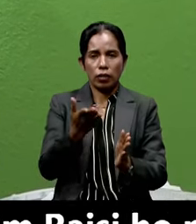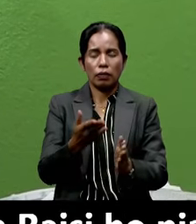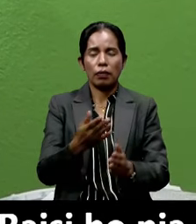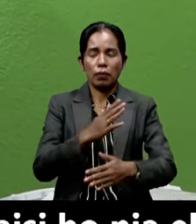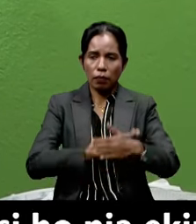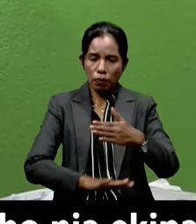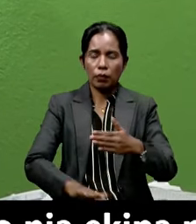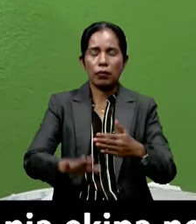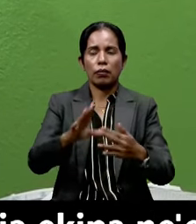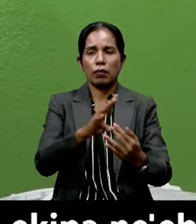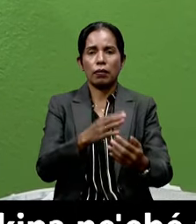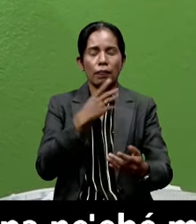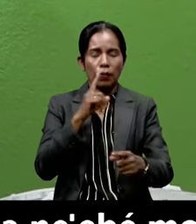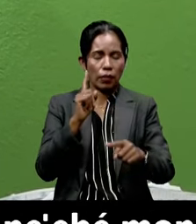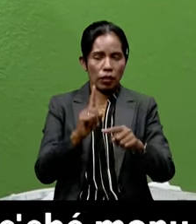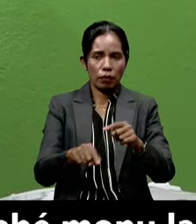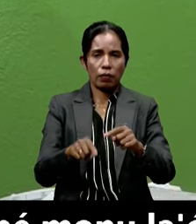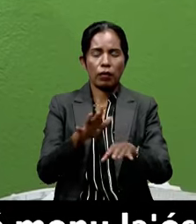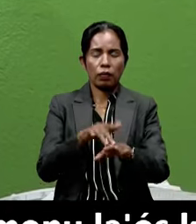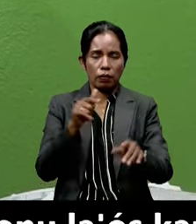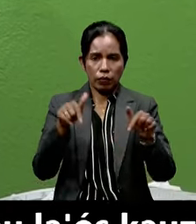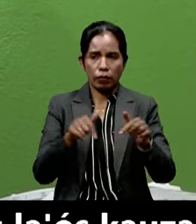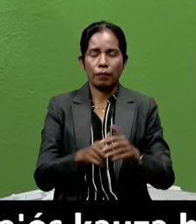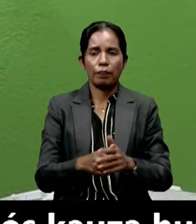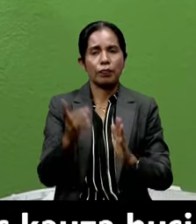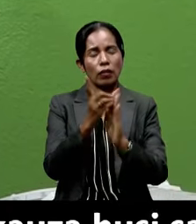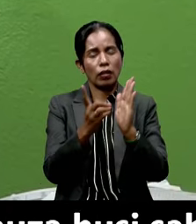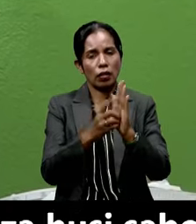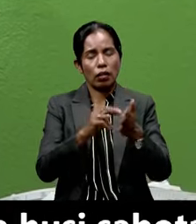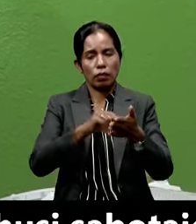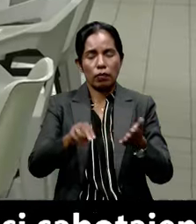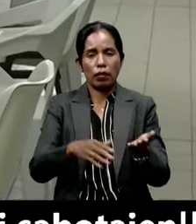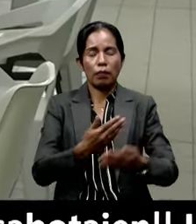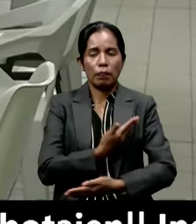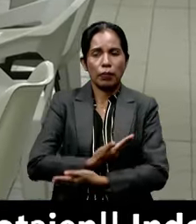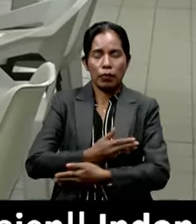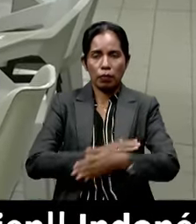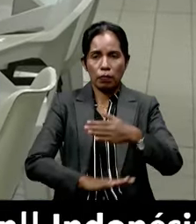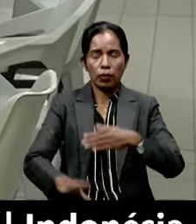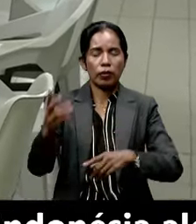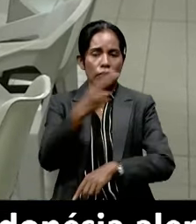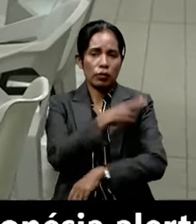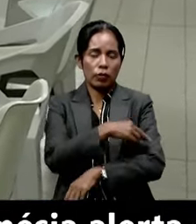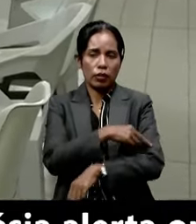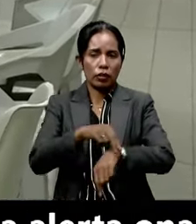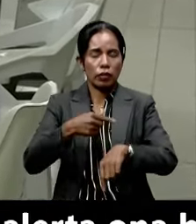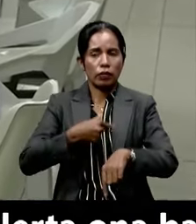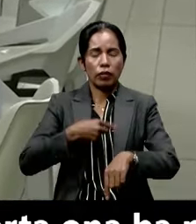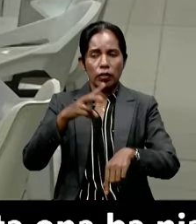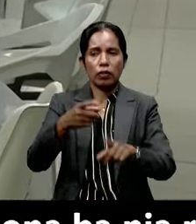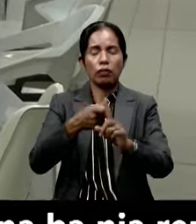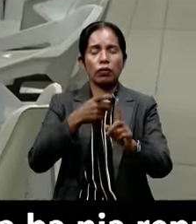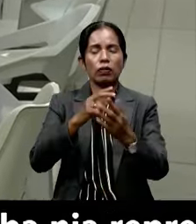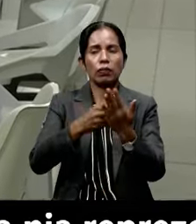mai ne ni la bele afecta bele ne. Tuir Radus, número Bebê Moris e Hospital Nacional Guido Valadares, Rahu Husi